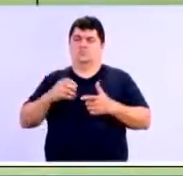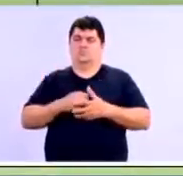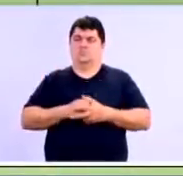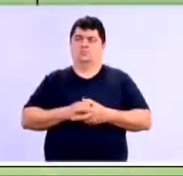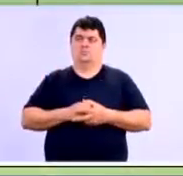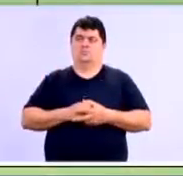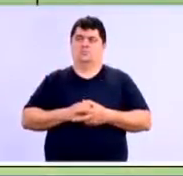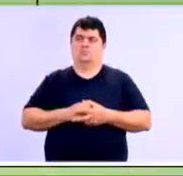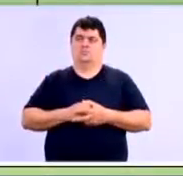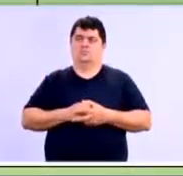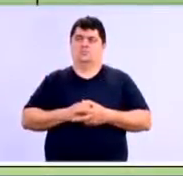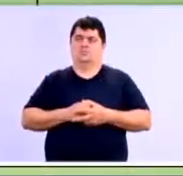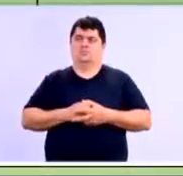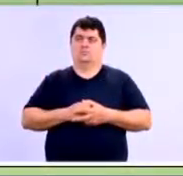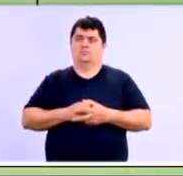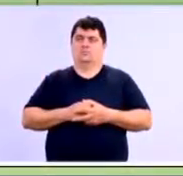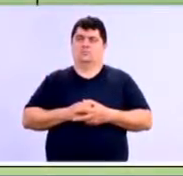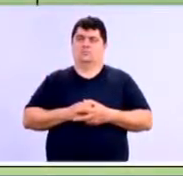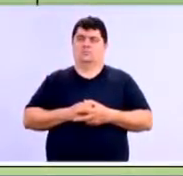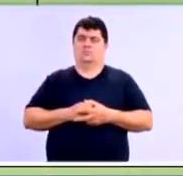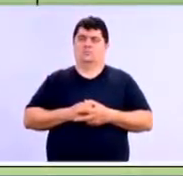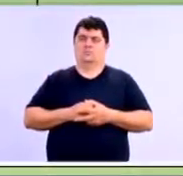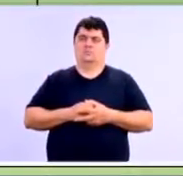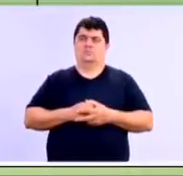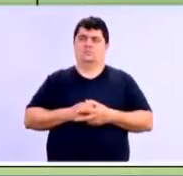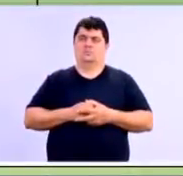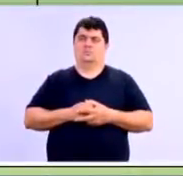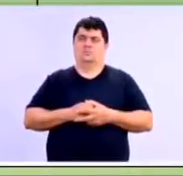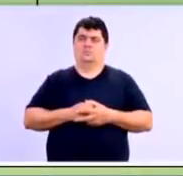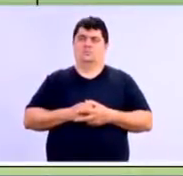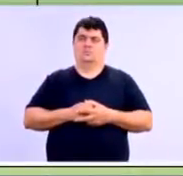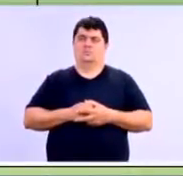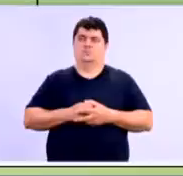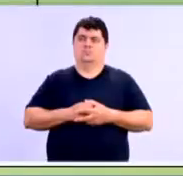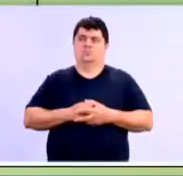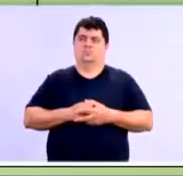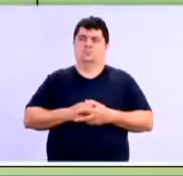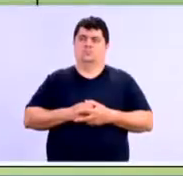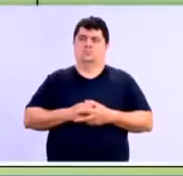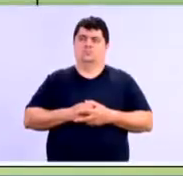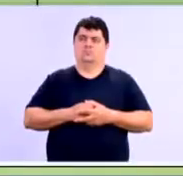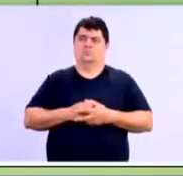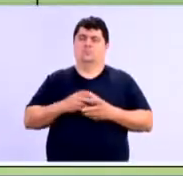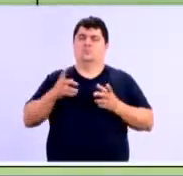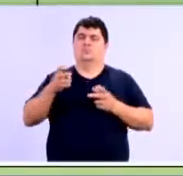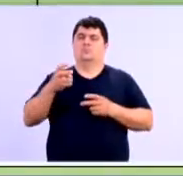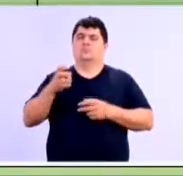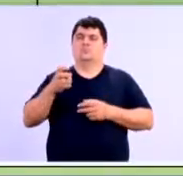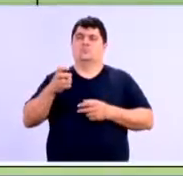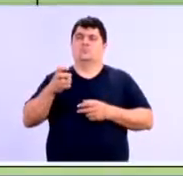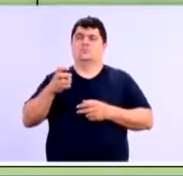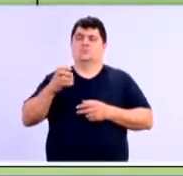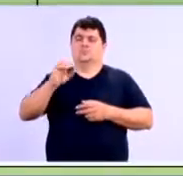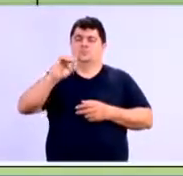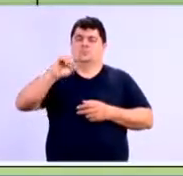75.400. 75 com 400. Que dá igual a quanto?